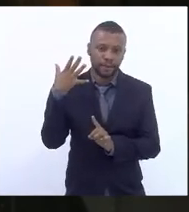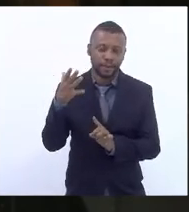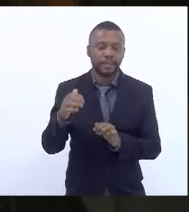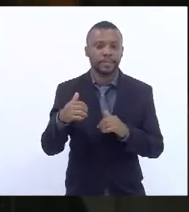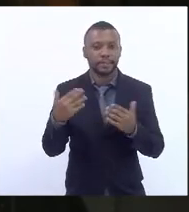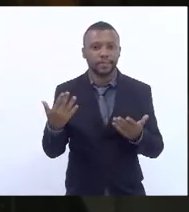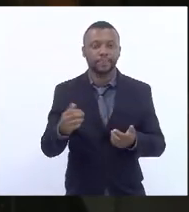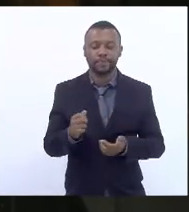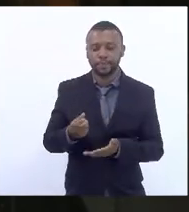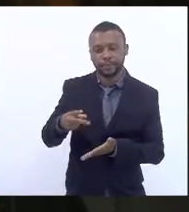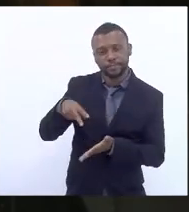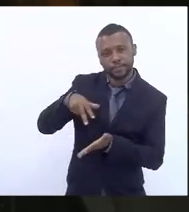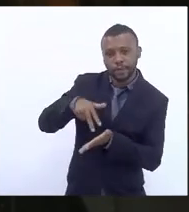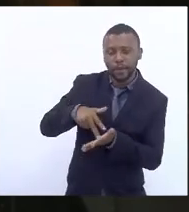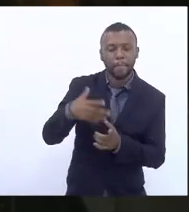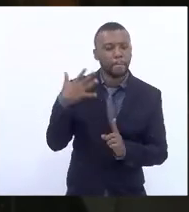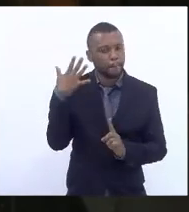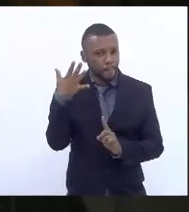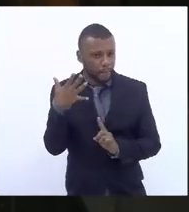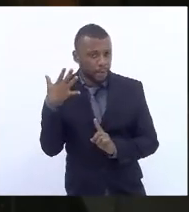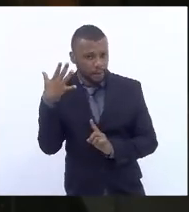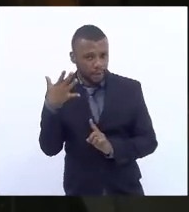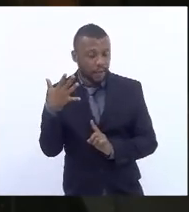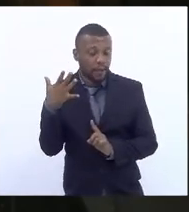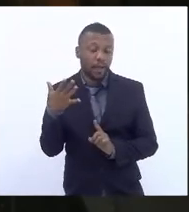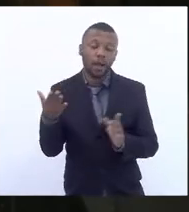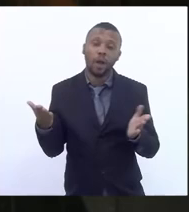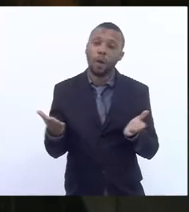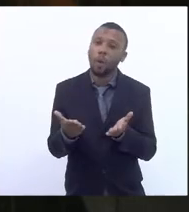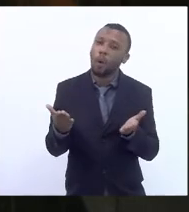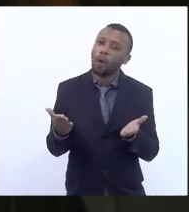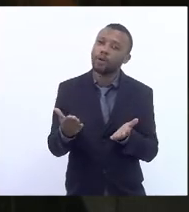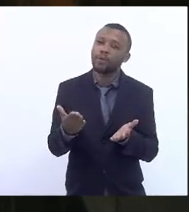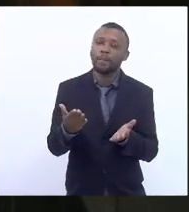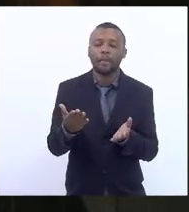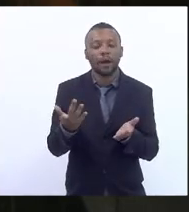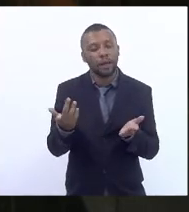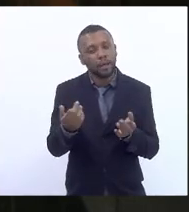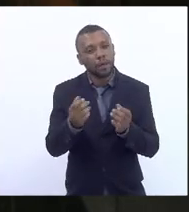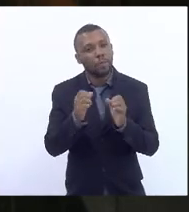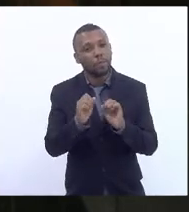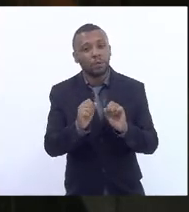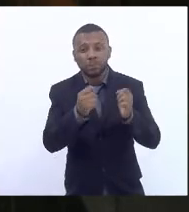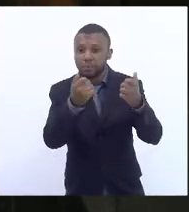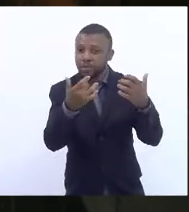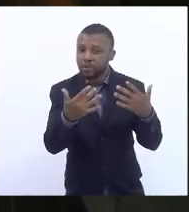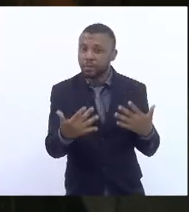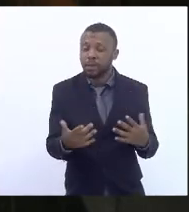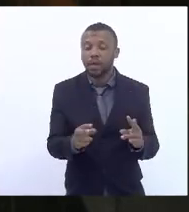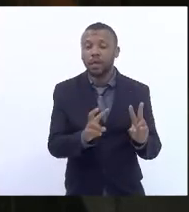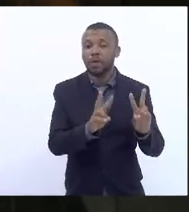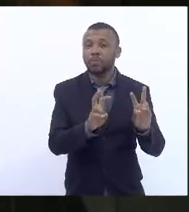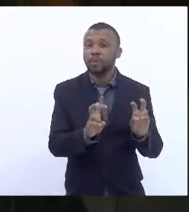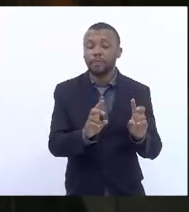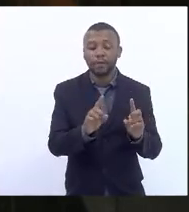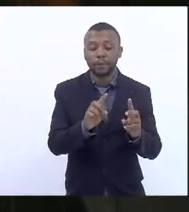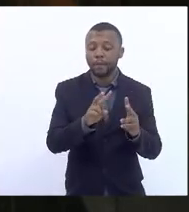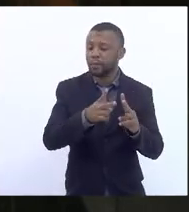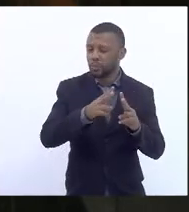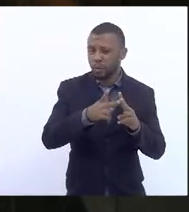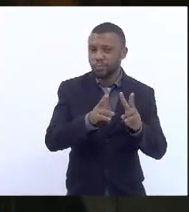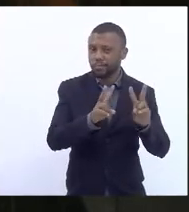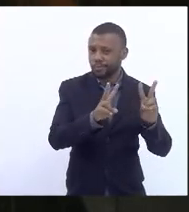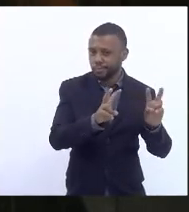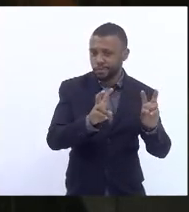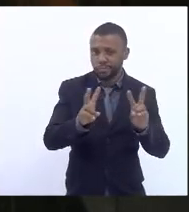Gente, venho a essa tribuna hoje para poder falar sobre dois assuntos. O